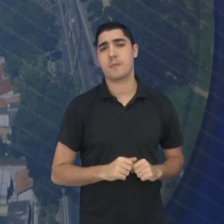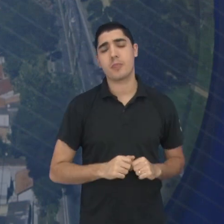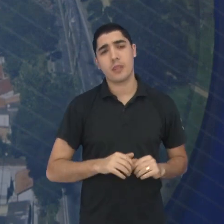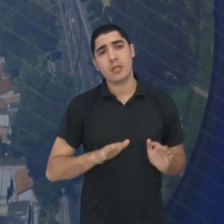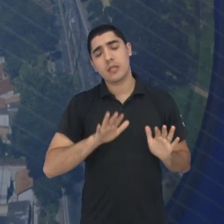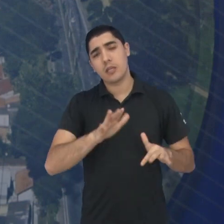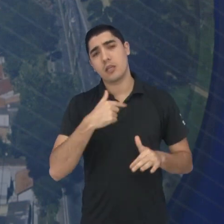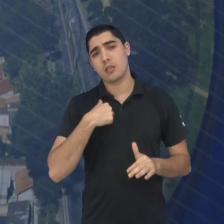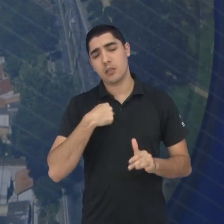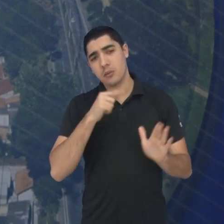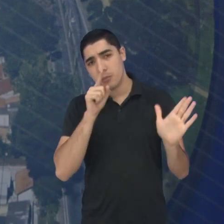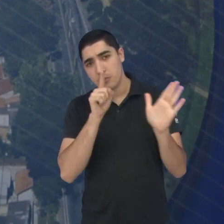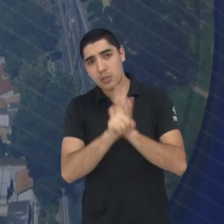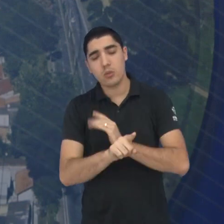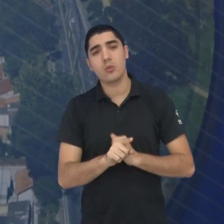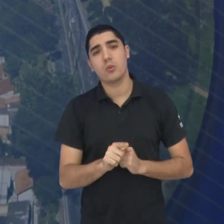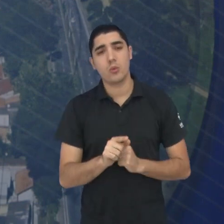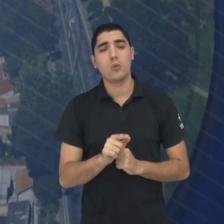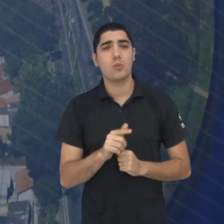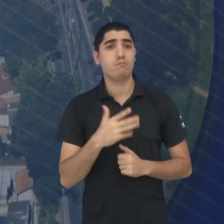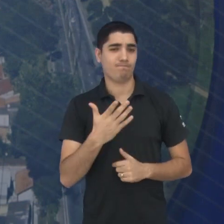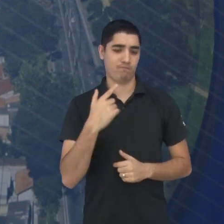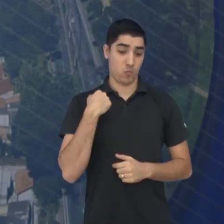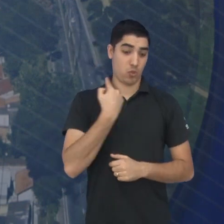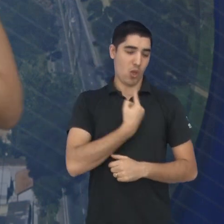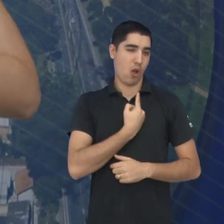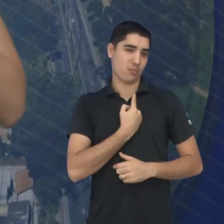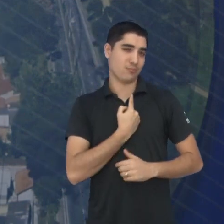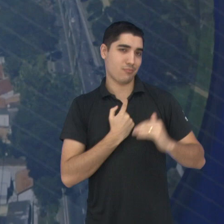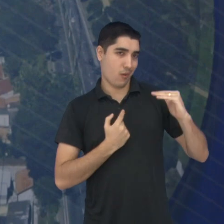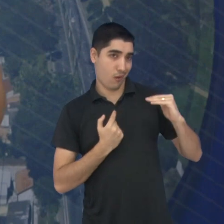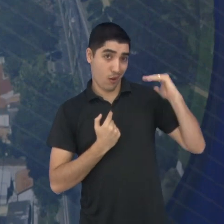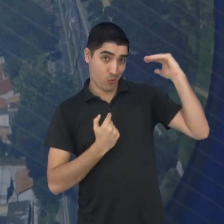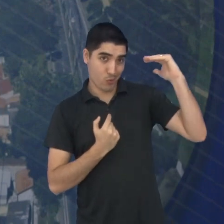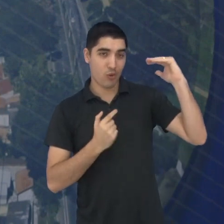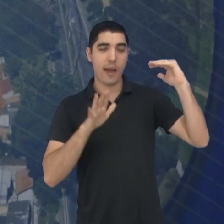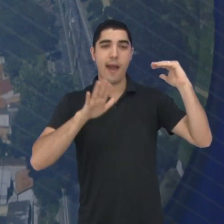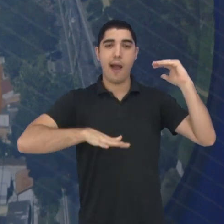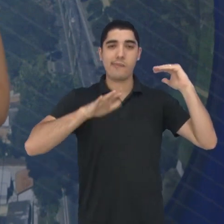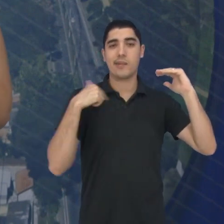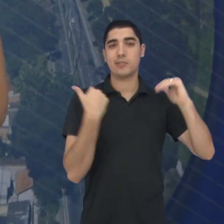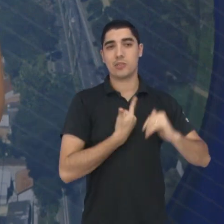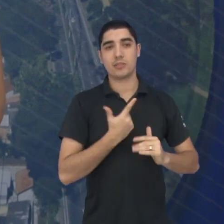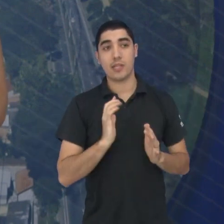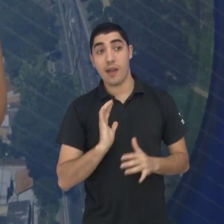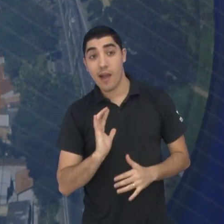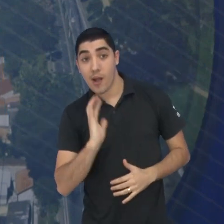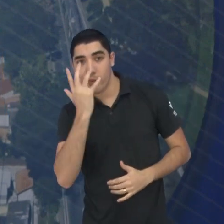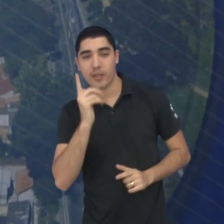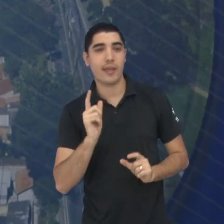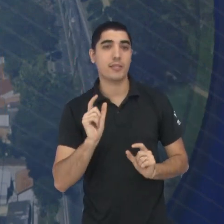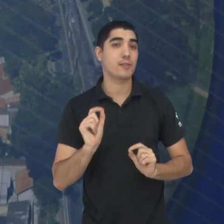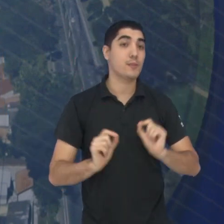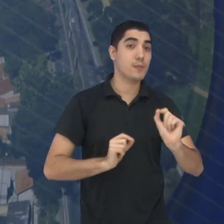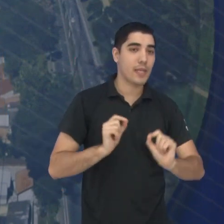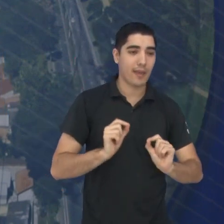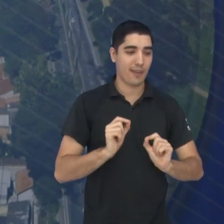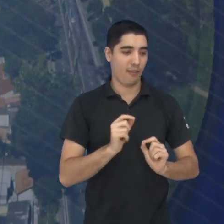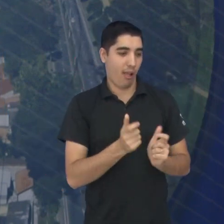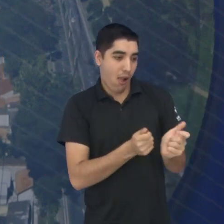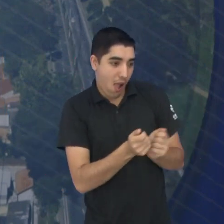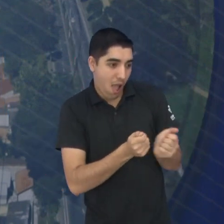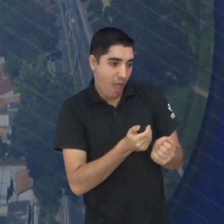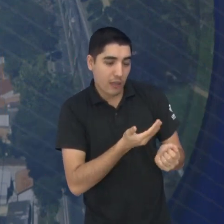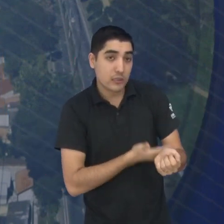eu já te questiono, né? Muitas vezes nós adultos acabamos caindo em alguma situação delicada, quem dirá as crianças